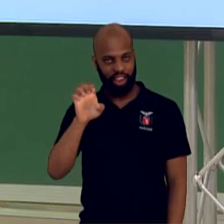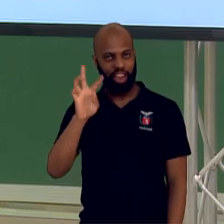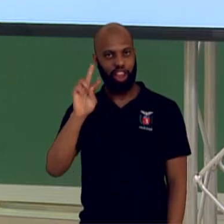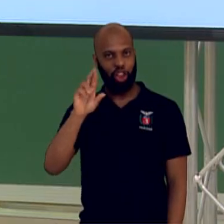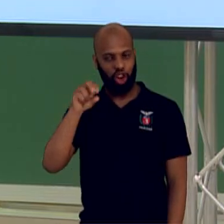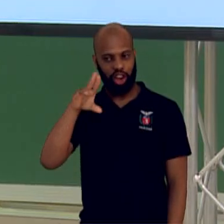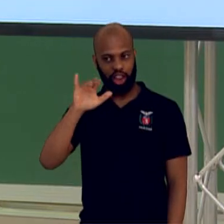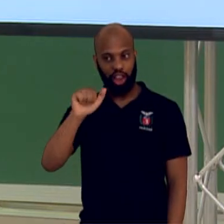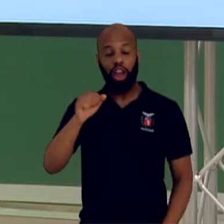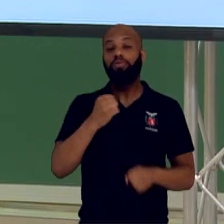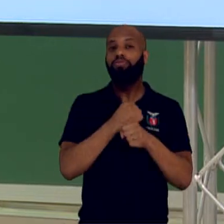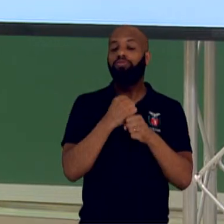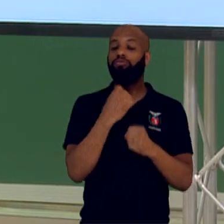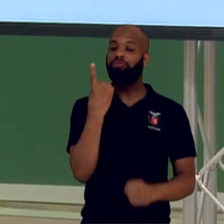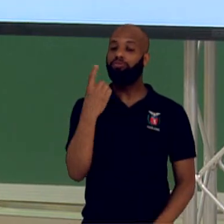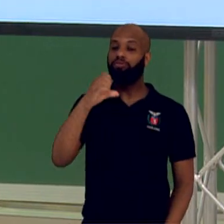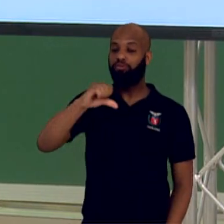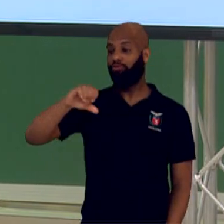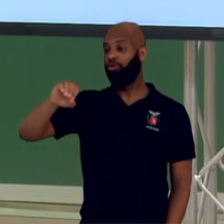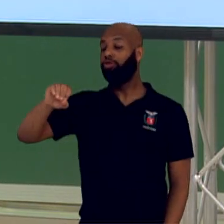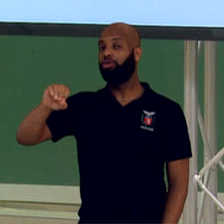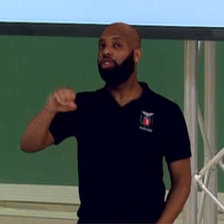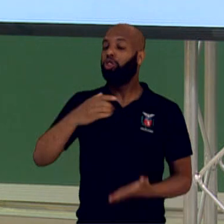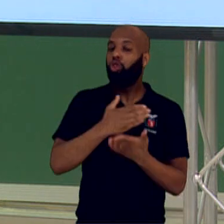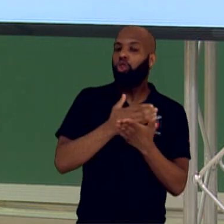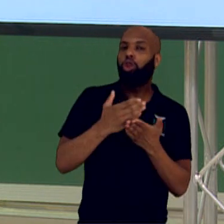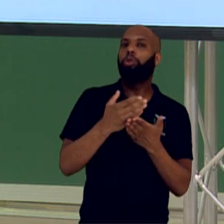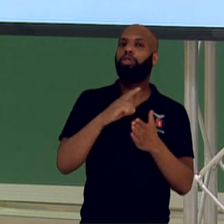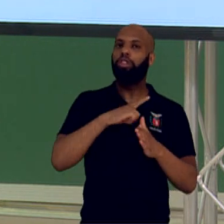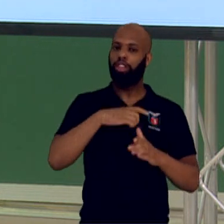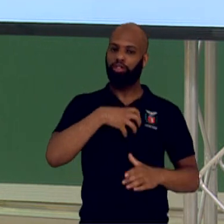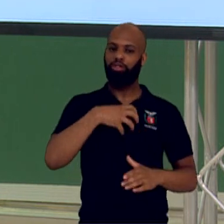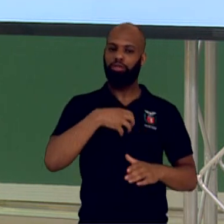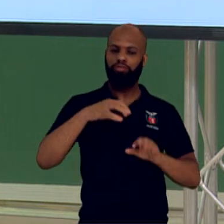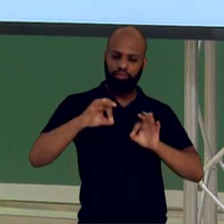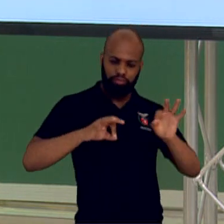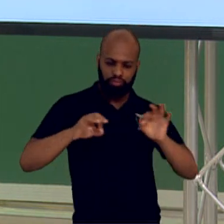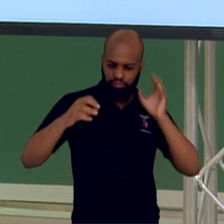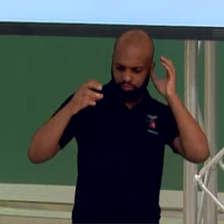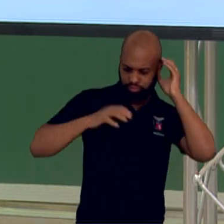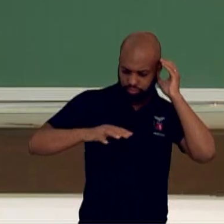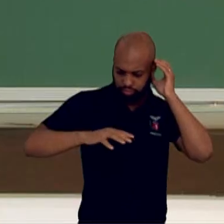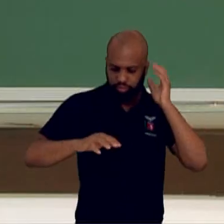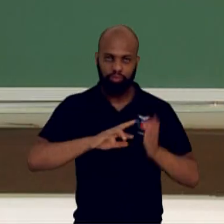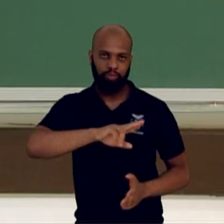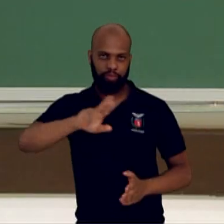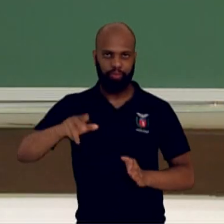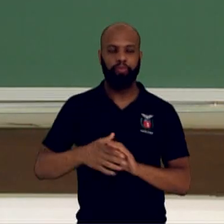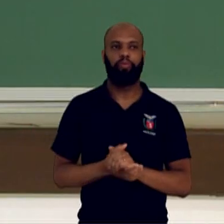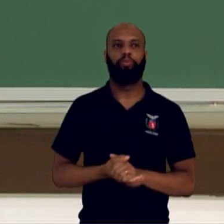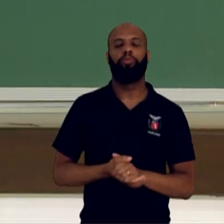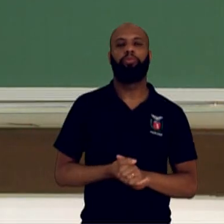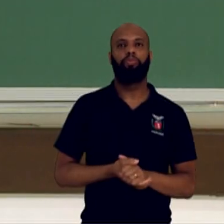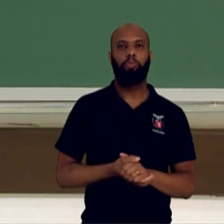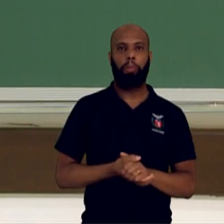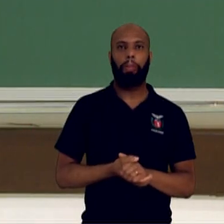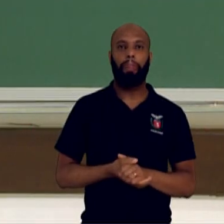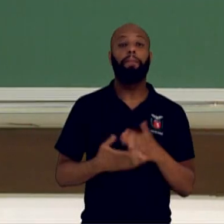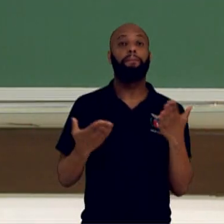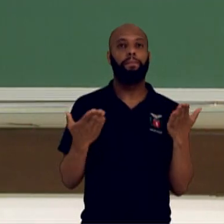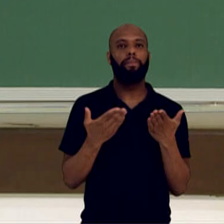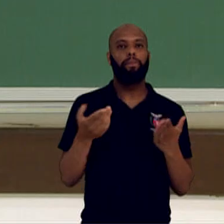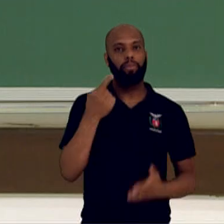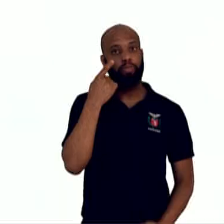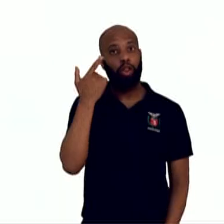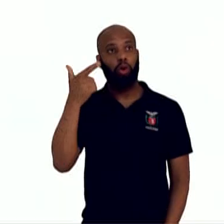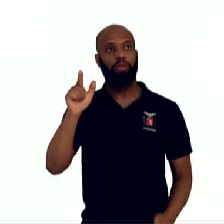90, né, com o lançamento do seu disco, incluiu aí no ritmo do funk a bateria eletrônica. Beleza? Vamos em frente, com mais uma